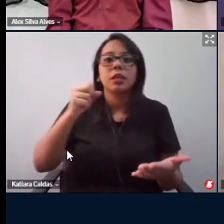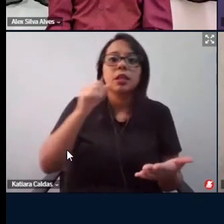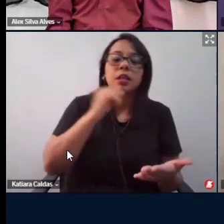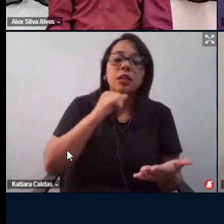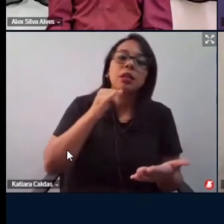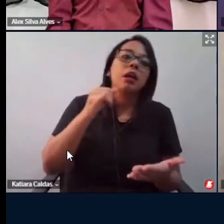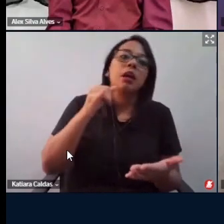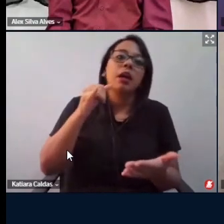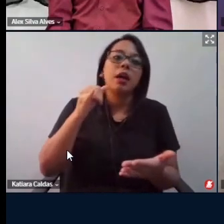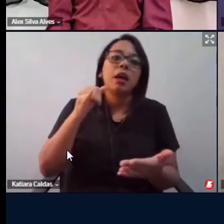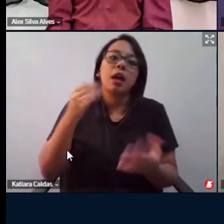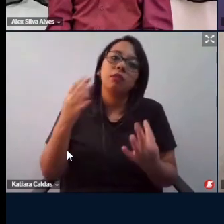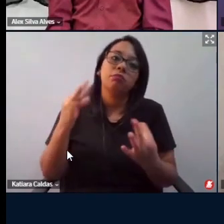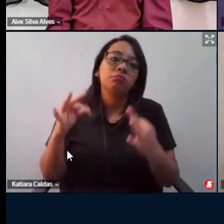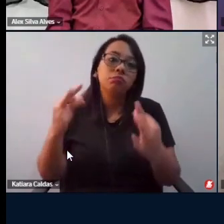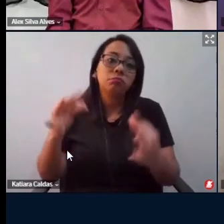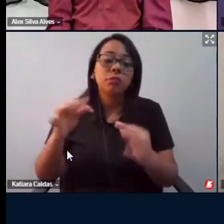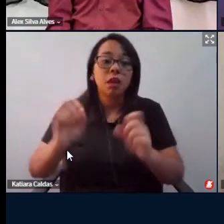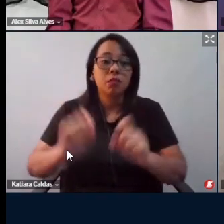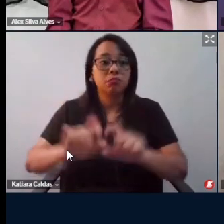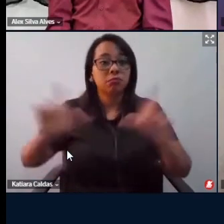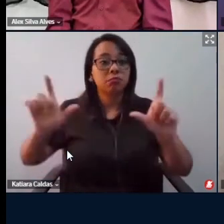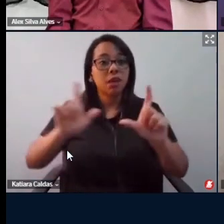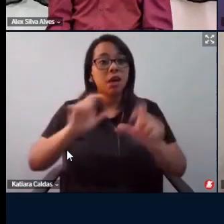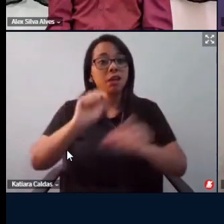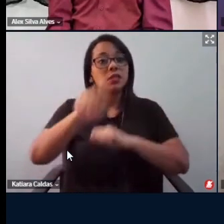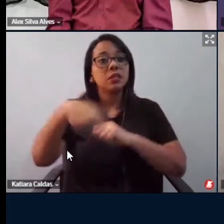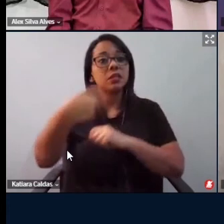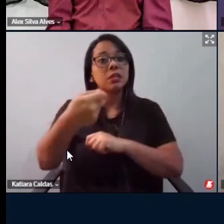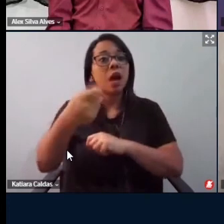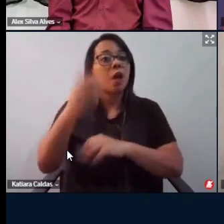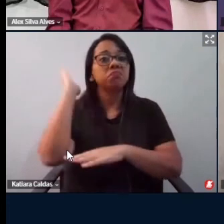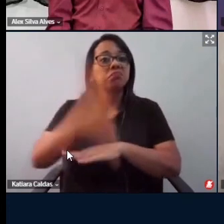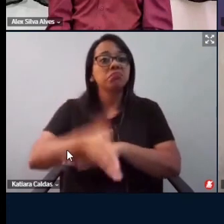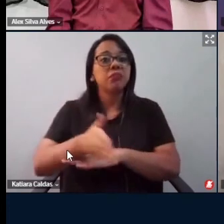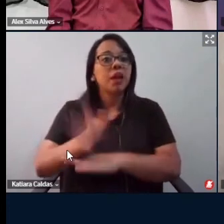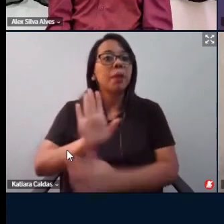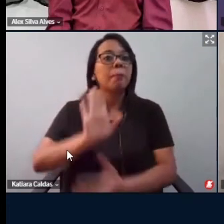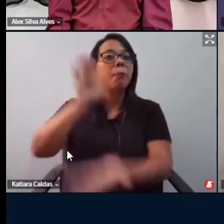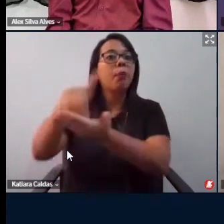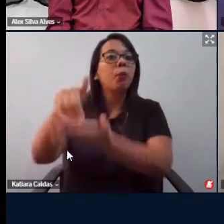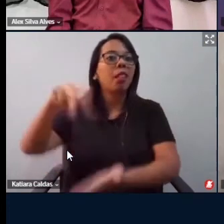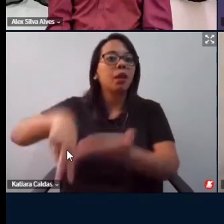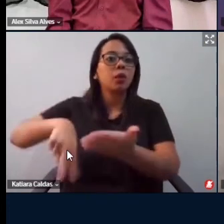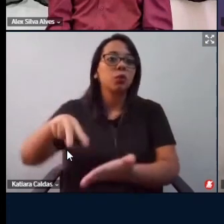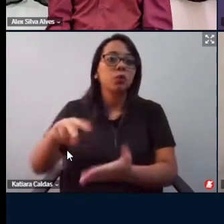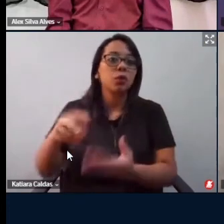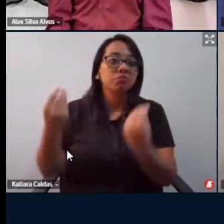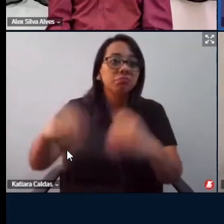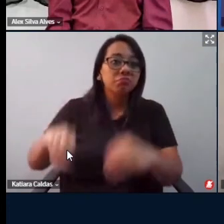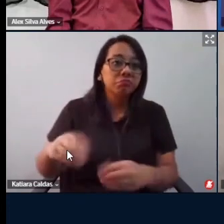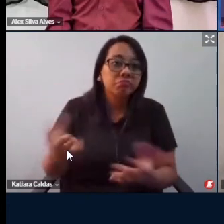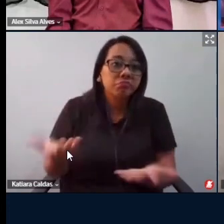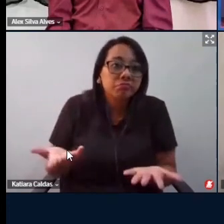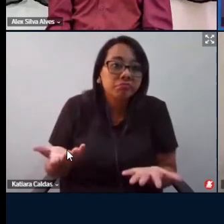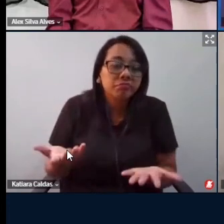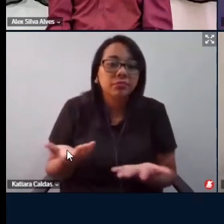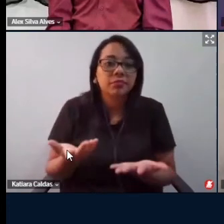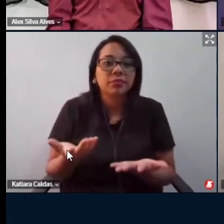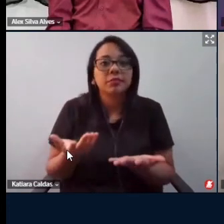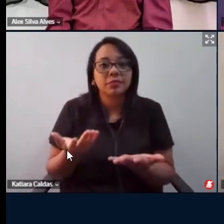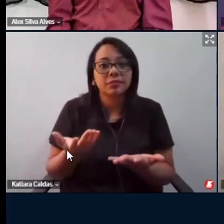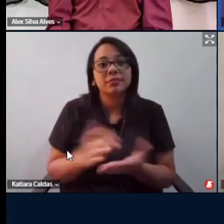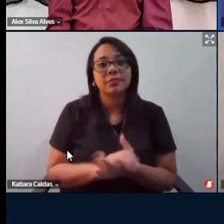terminologia, abriu o sinal... Abriu ali, tem um link, ele abriu, ele não, não é isso não? Aí ele não vai